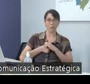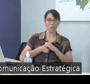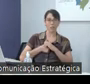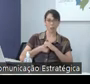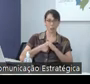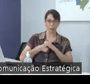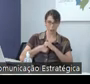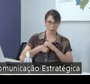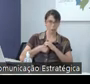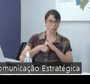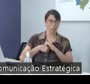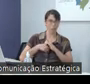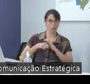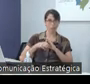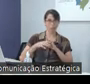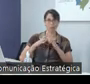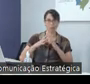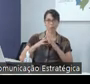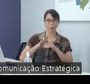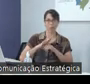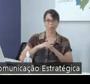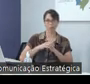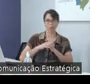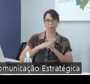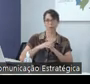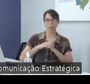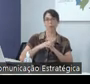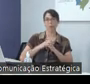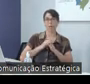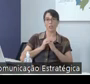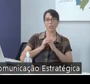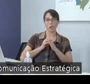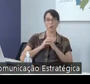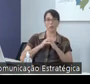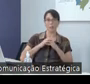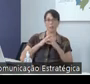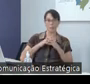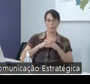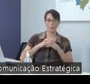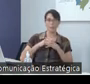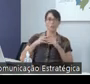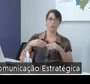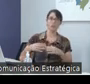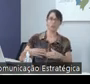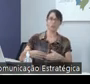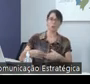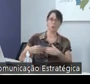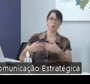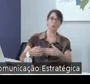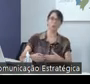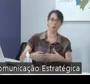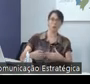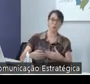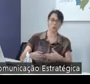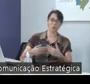de crianças era muito baixo nessa na situação mede carga viral detectável a gente achou que valeria a pena já que os